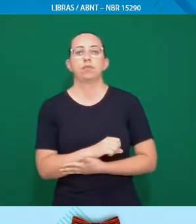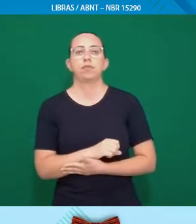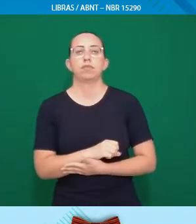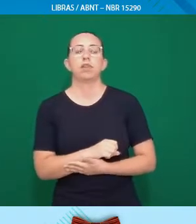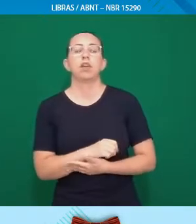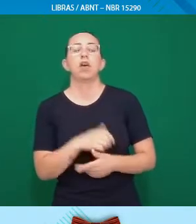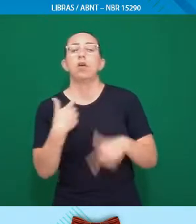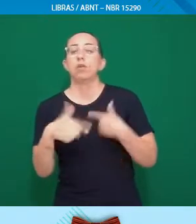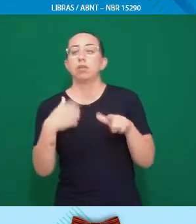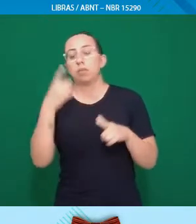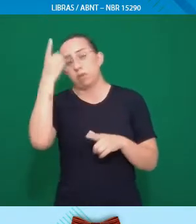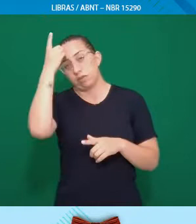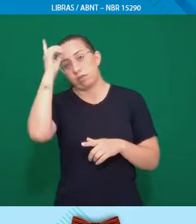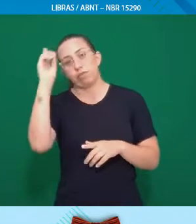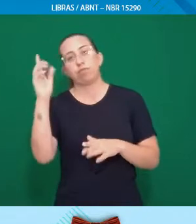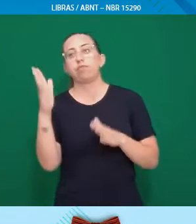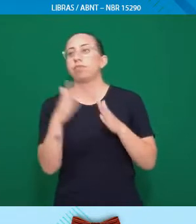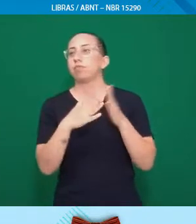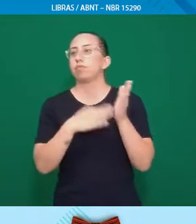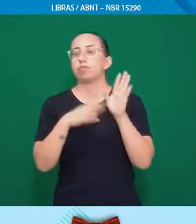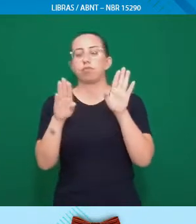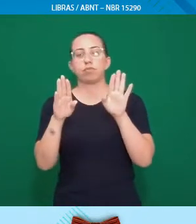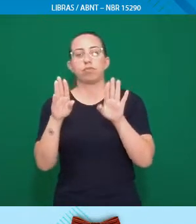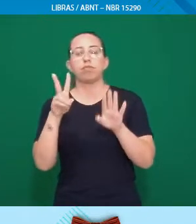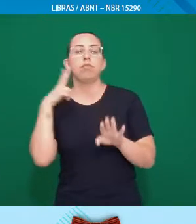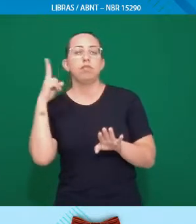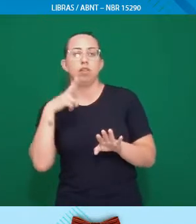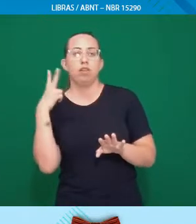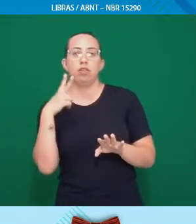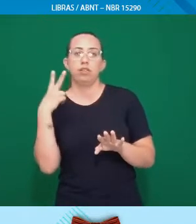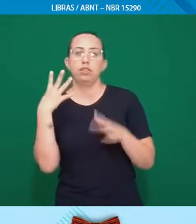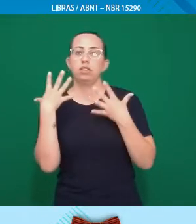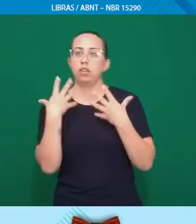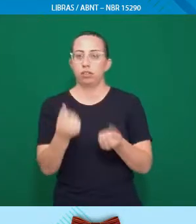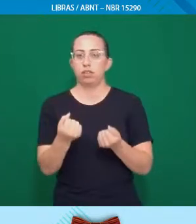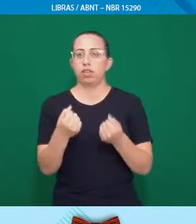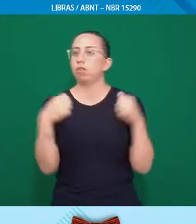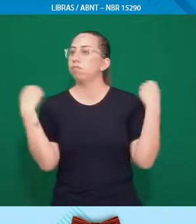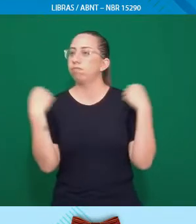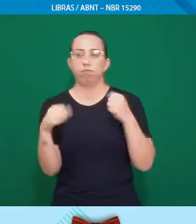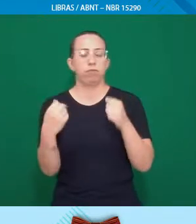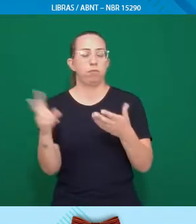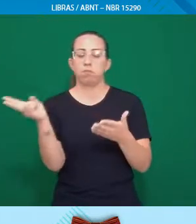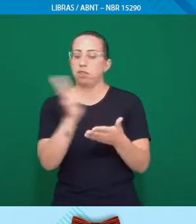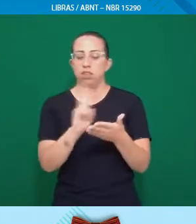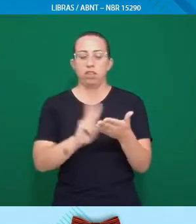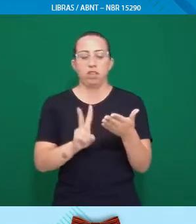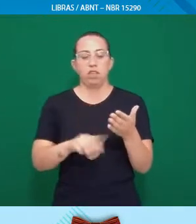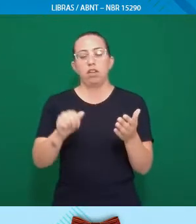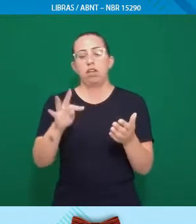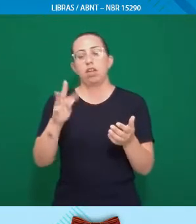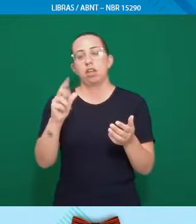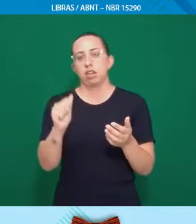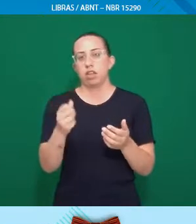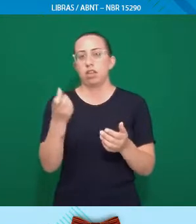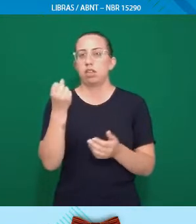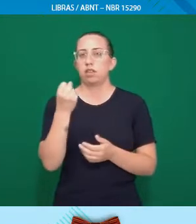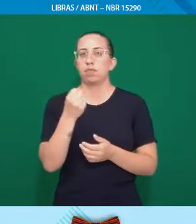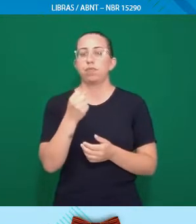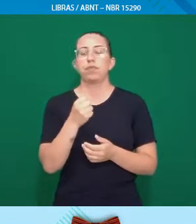passa o expediente do dia de acordo com todas as bancadas fica dispensada a leitura da ata ata nº